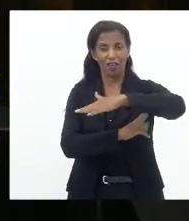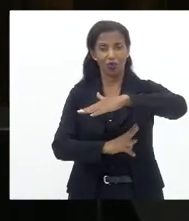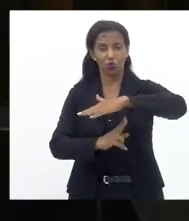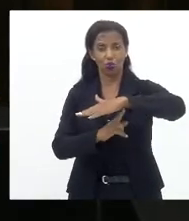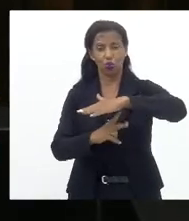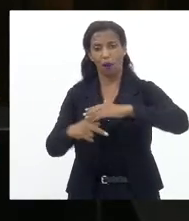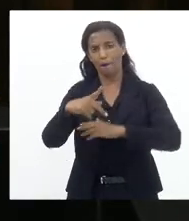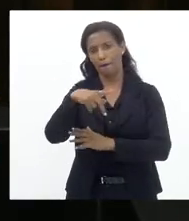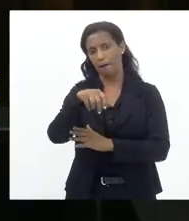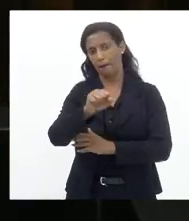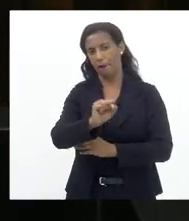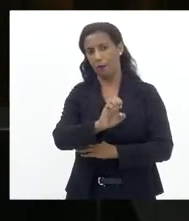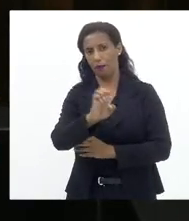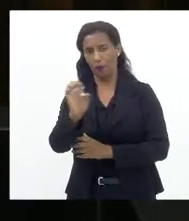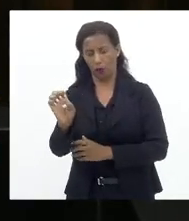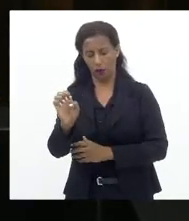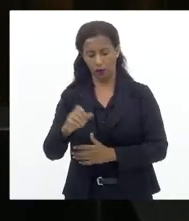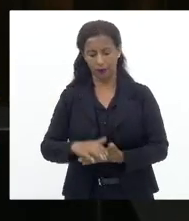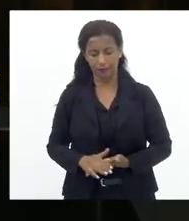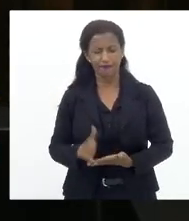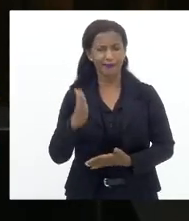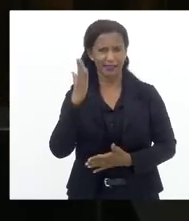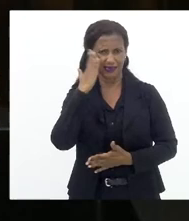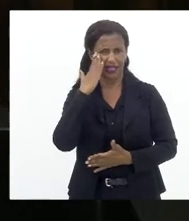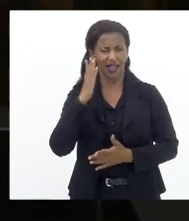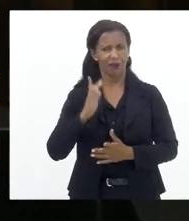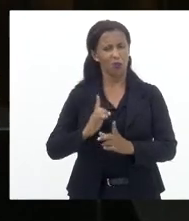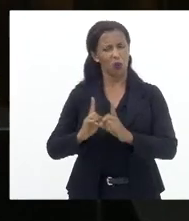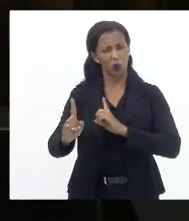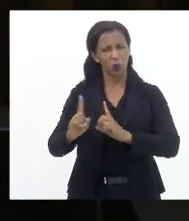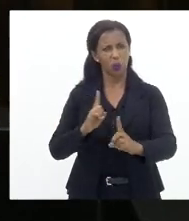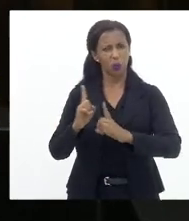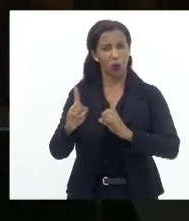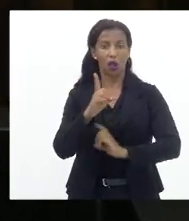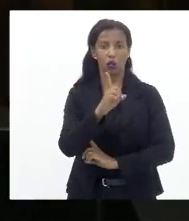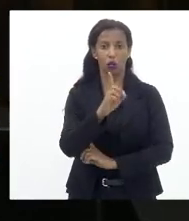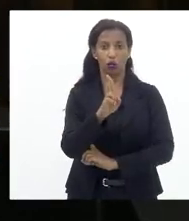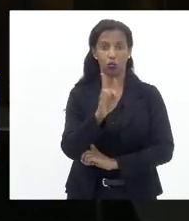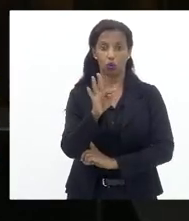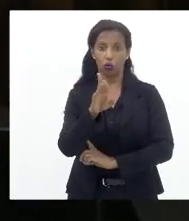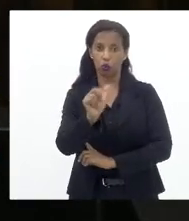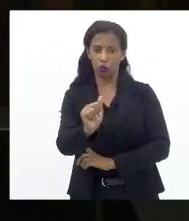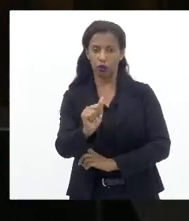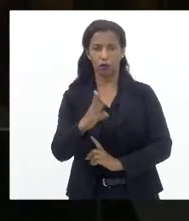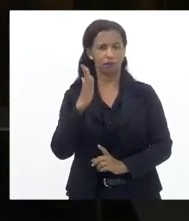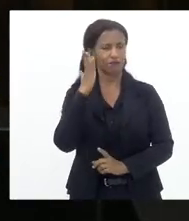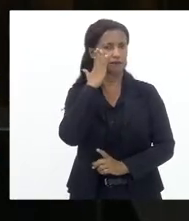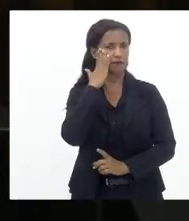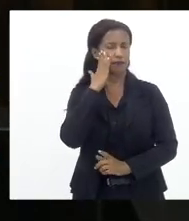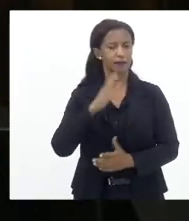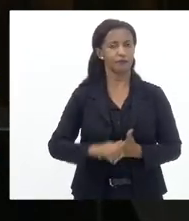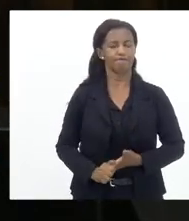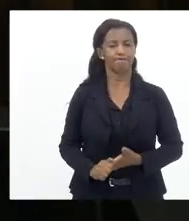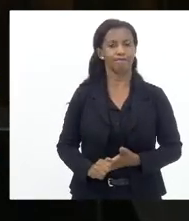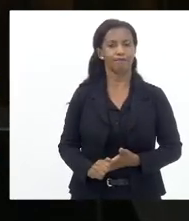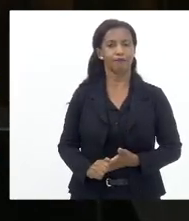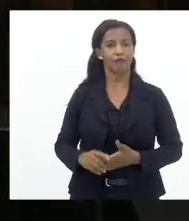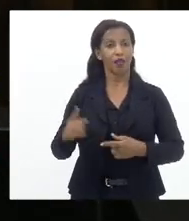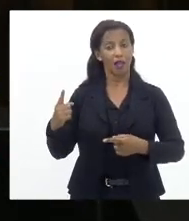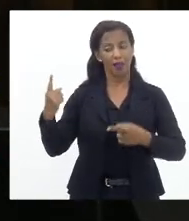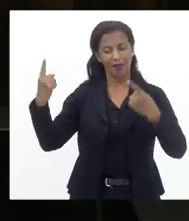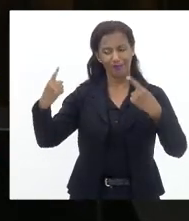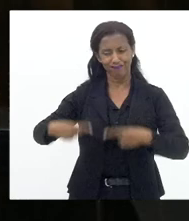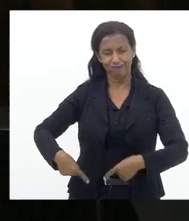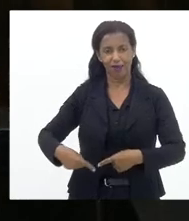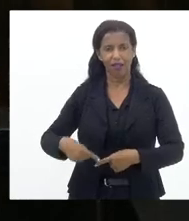a gente sabe que essa questão da Estrada da Rodovia do Presidente Dutra é competência concorrente da